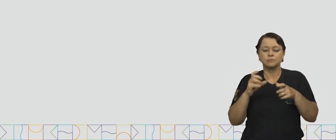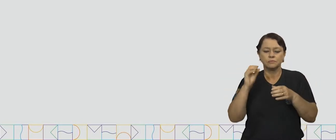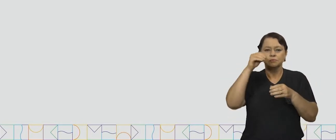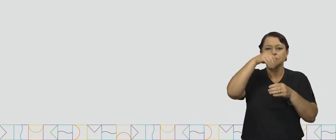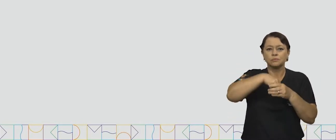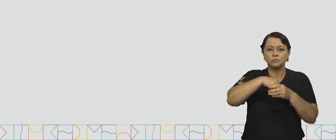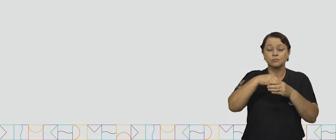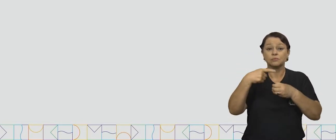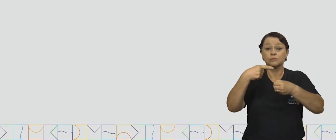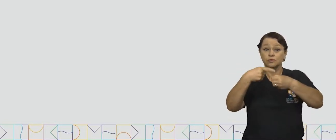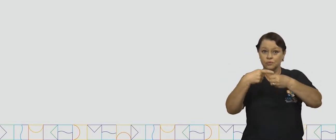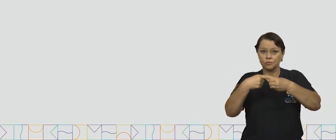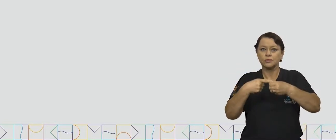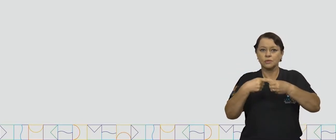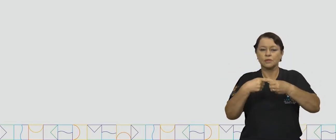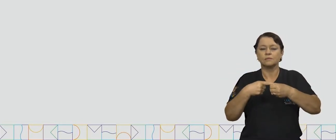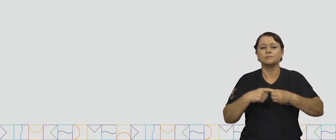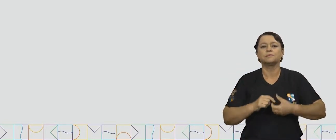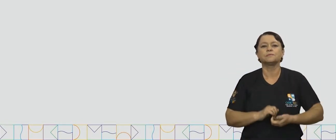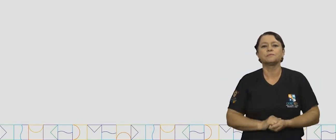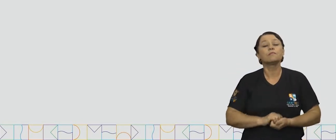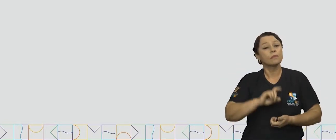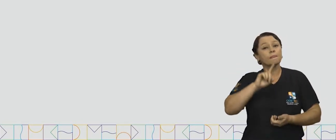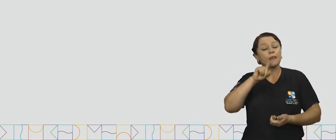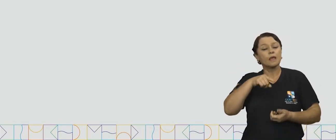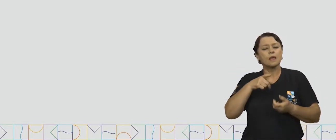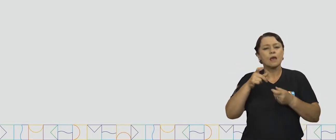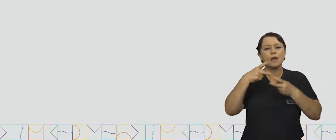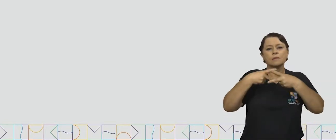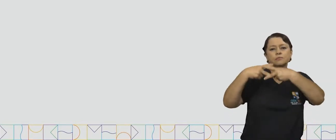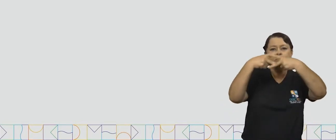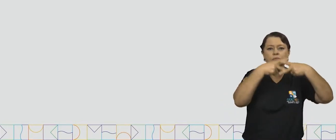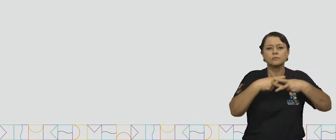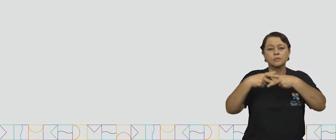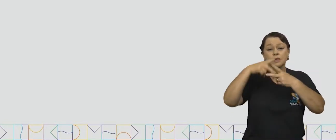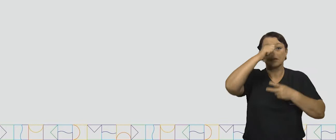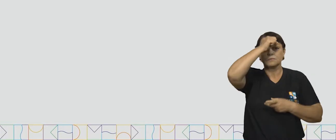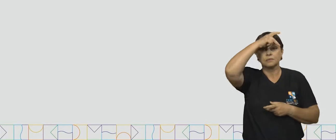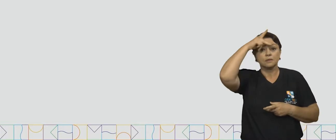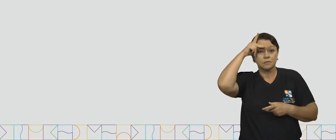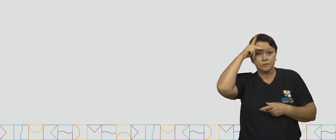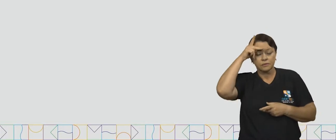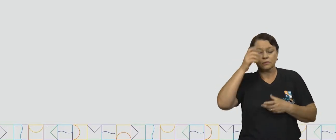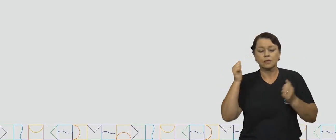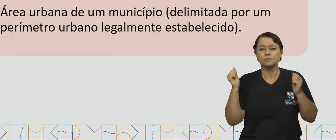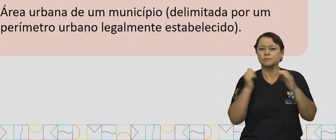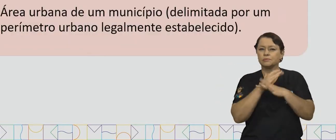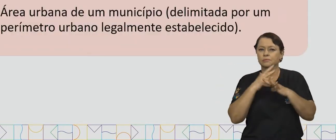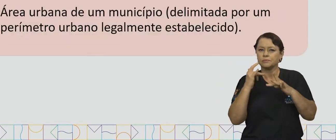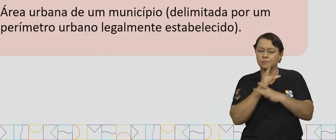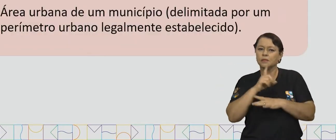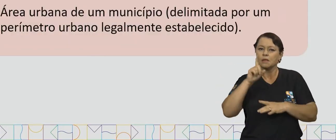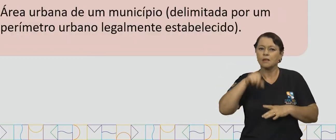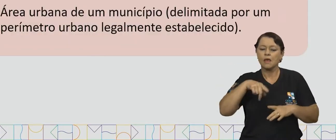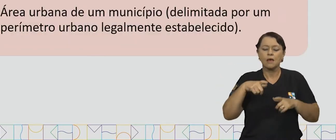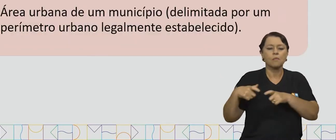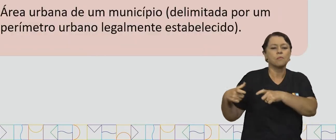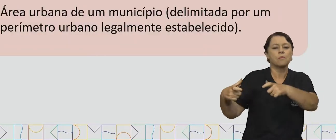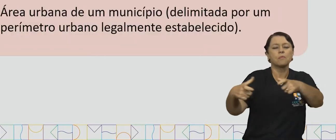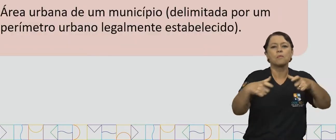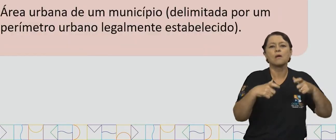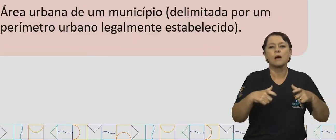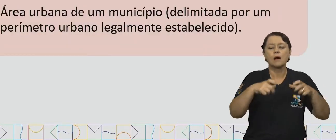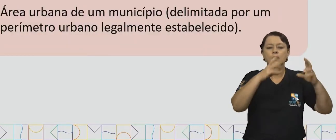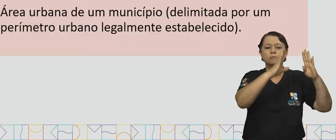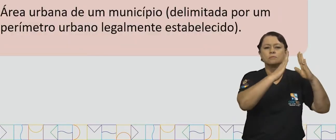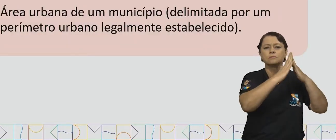área municipal, de um município, que é administrado por uma prefeitura. A cidade é a área urbana de um município,